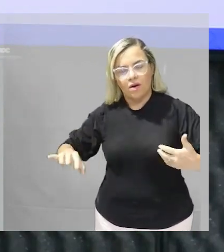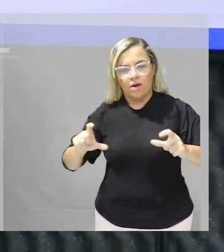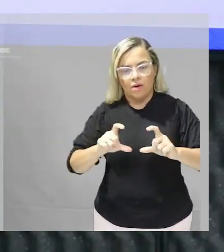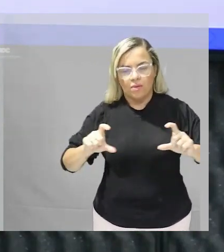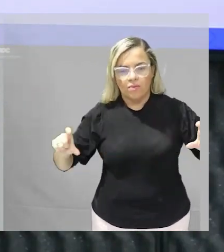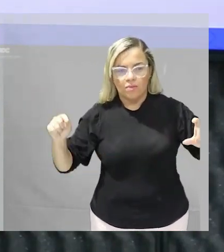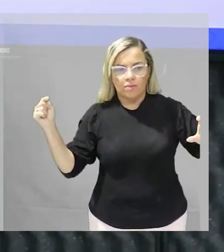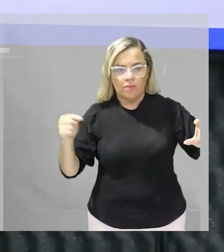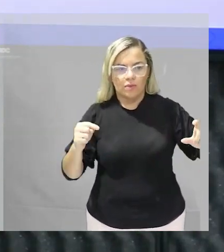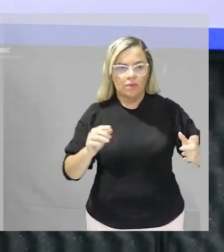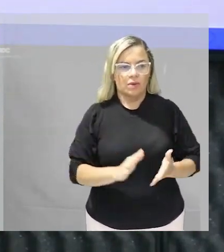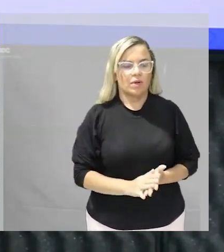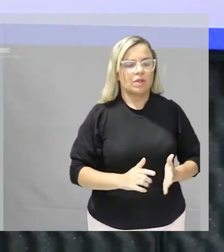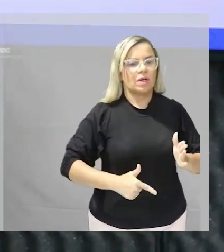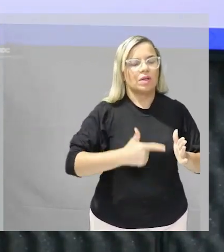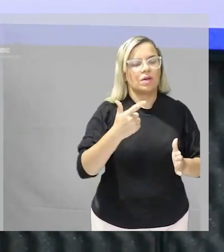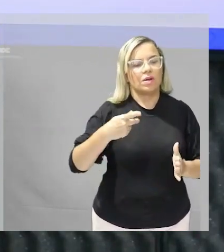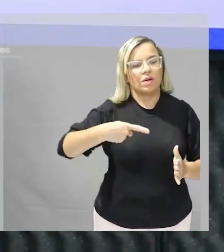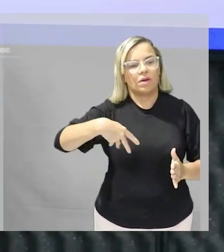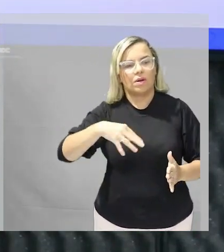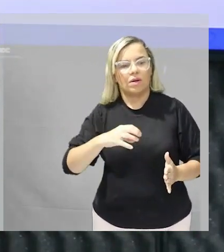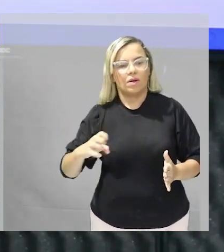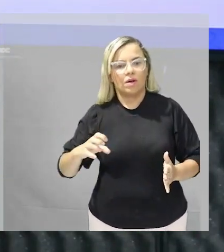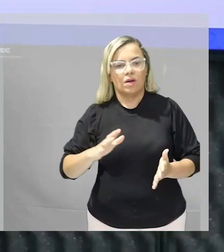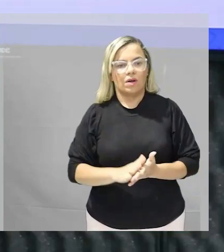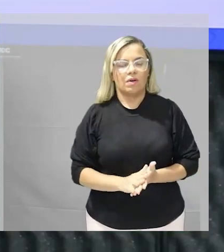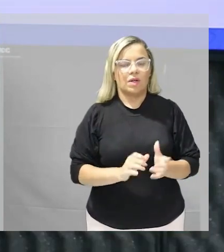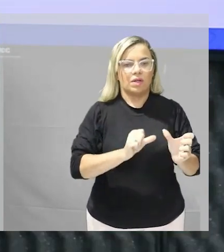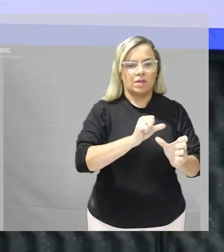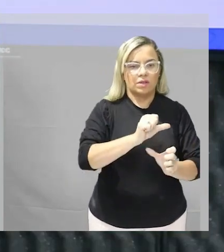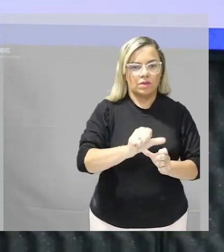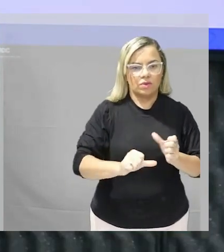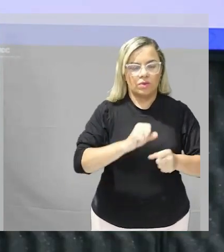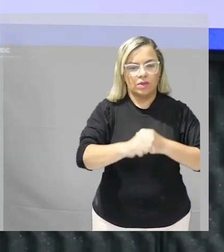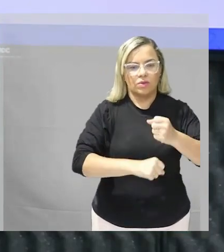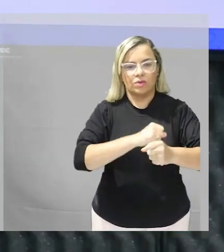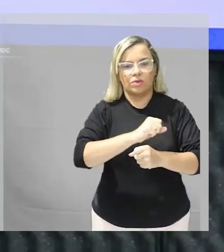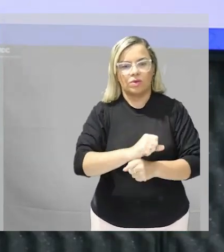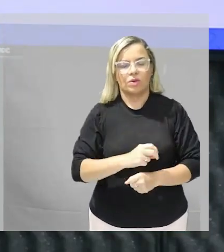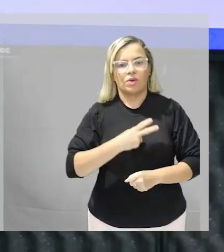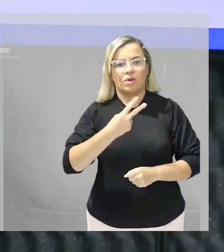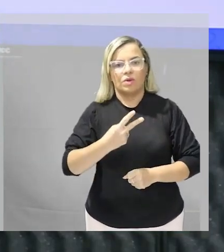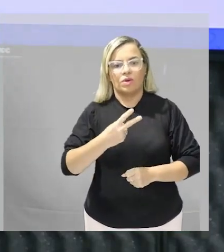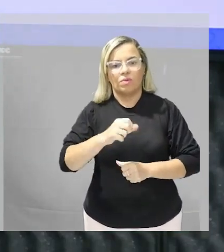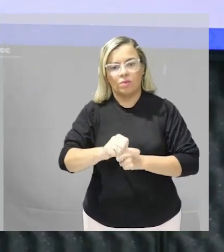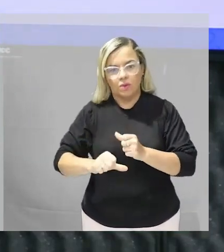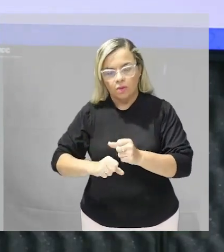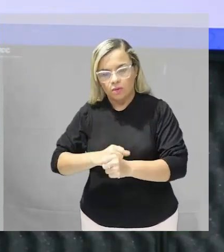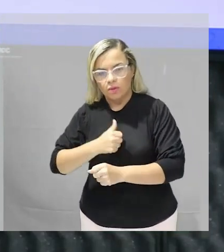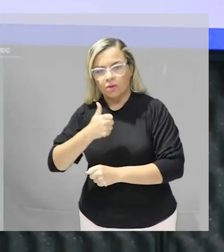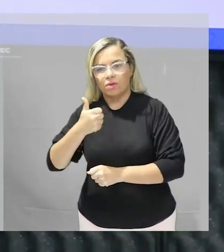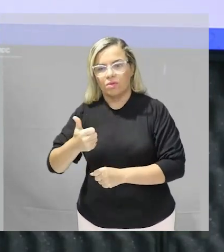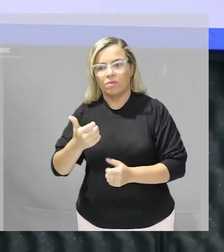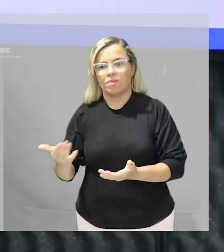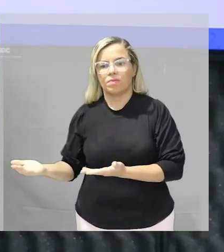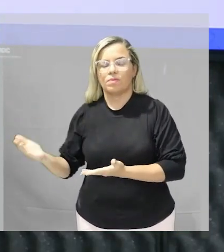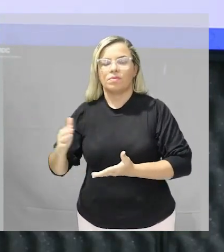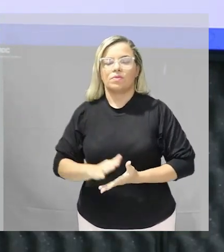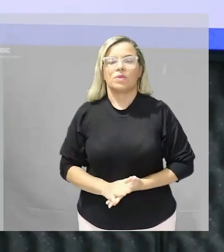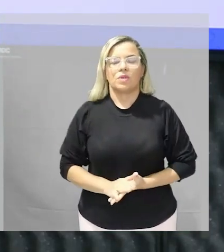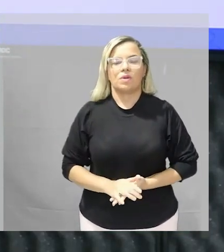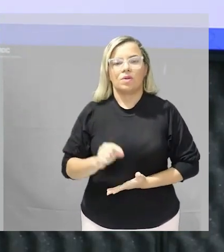pedacinho aqui chamado de segunda parte vai ser o quê a variação do ano 2 para o ano 1 então